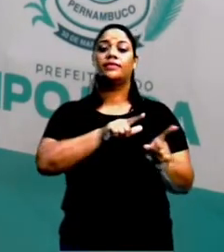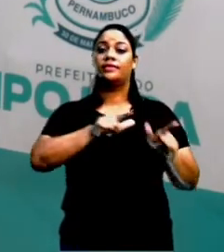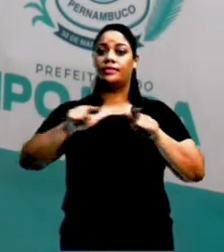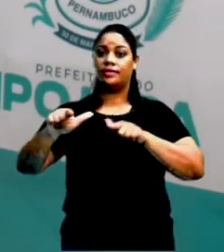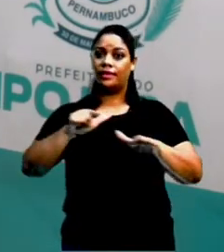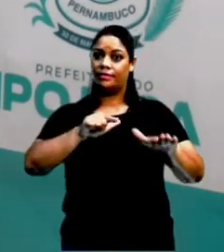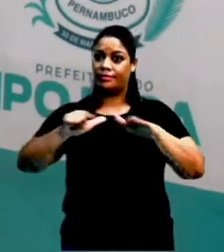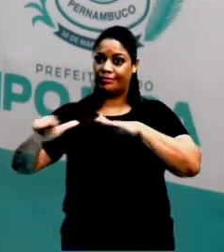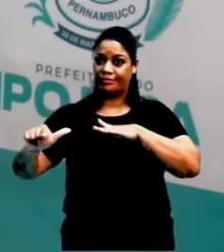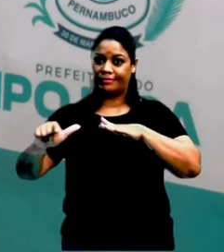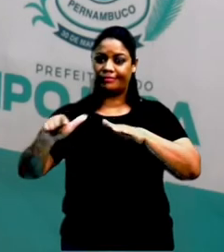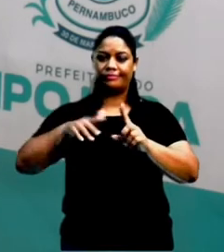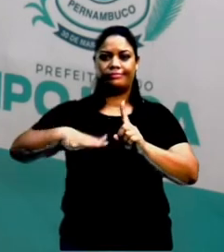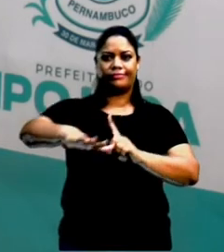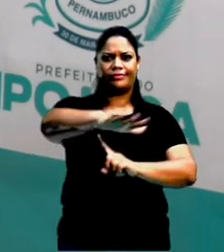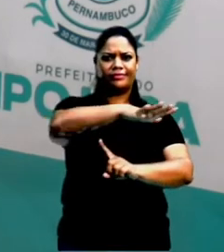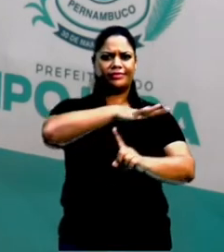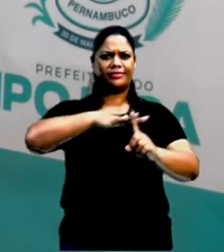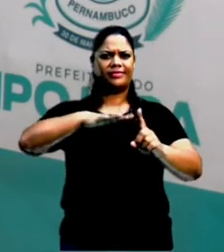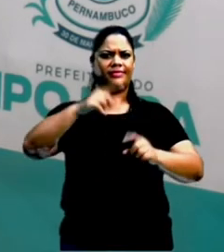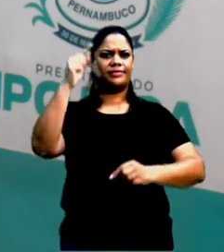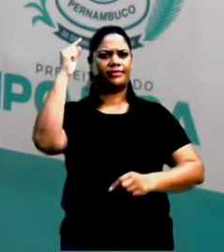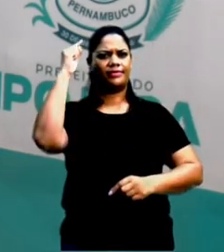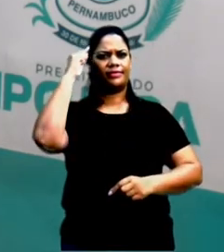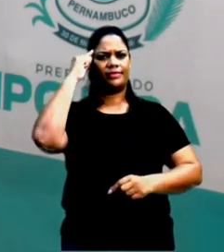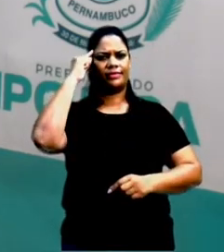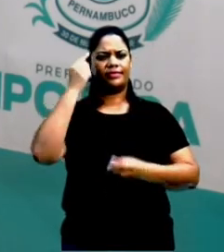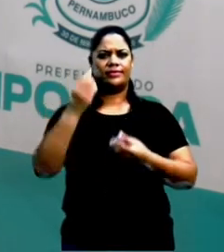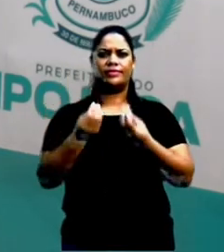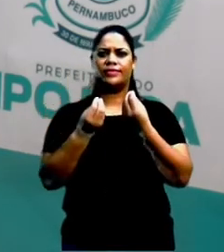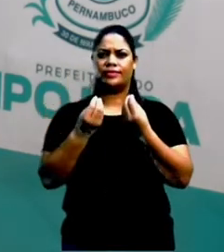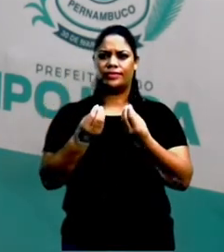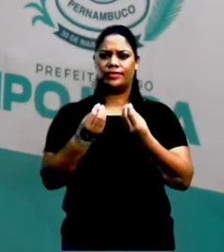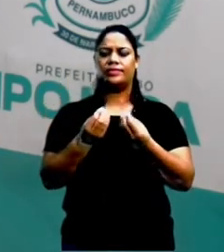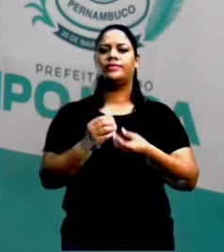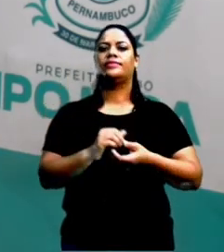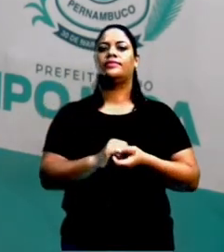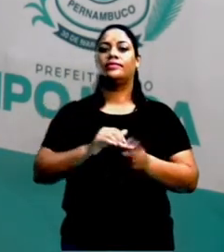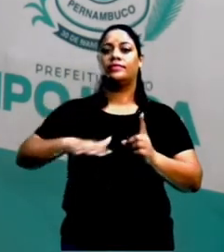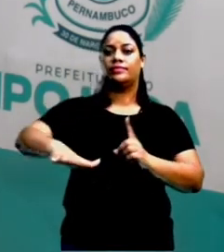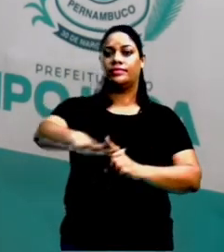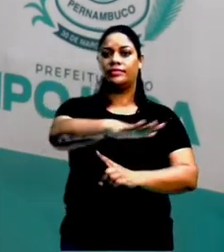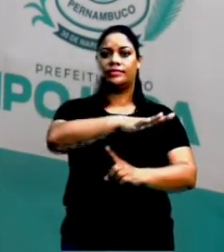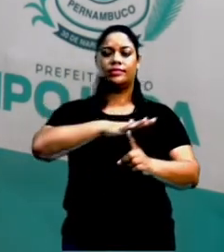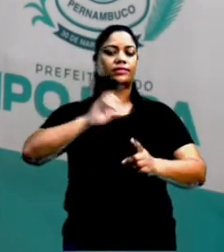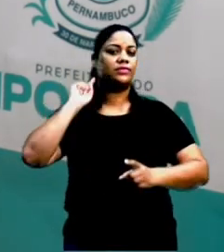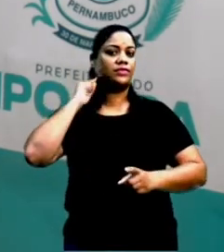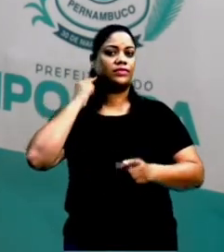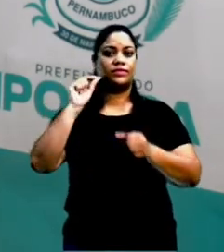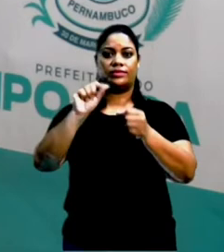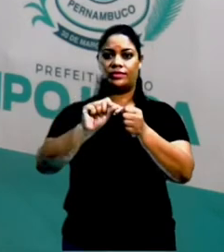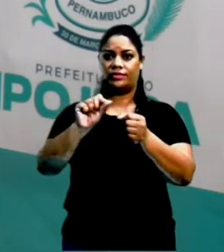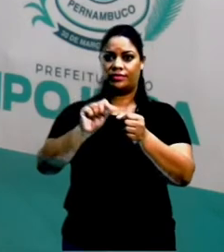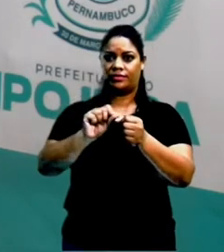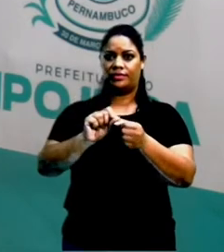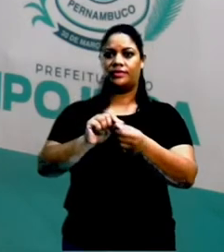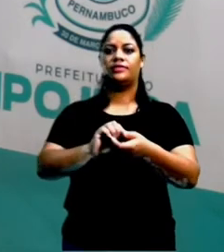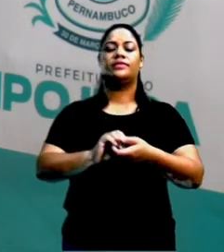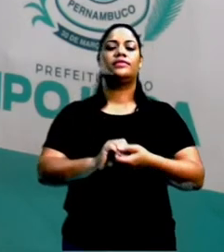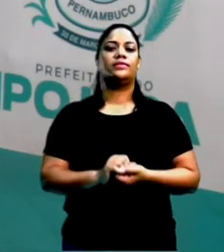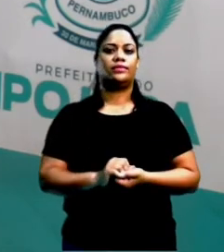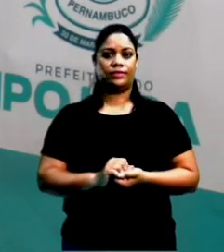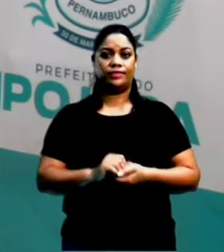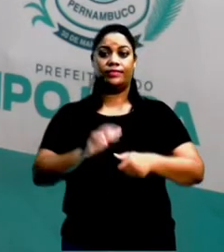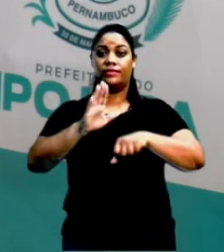gente traz esse pensar sobre o meio ambiente, do lixo produzido. Então, a